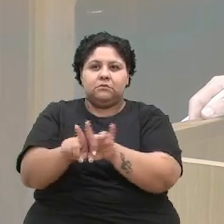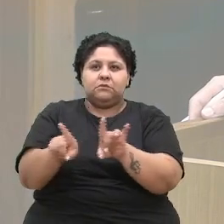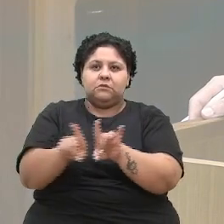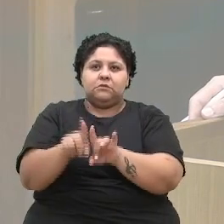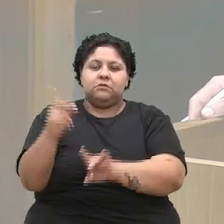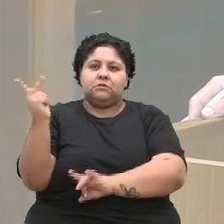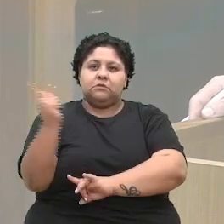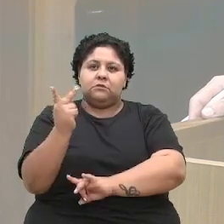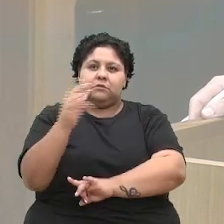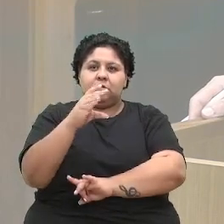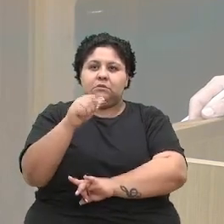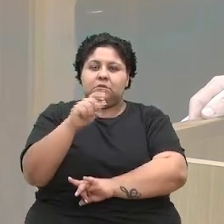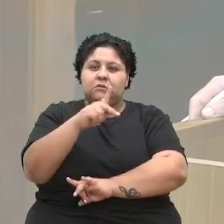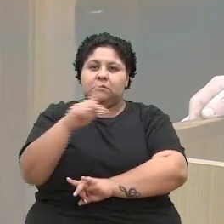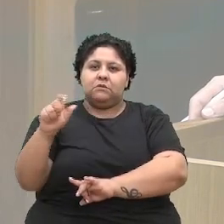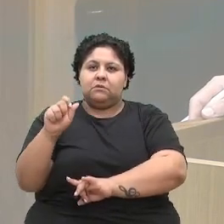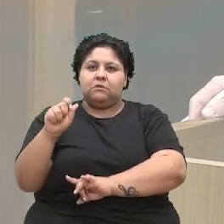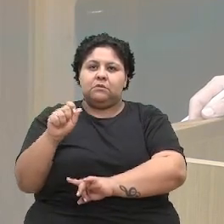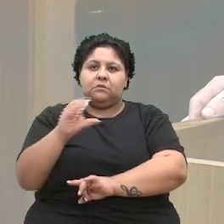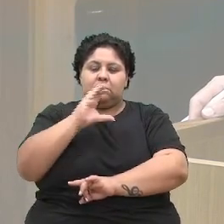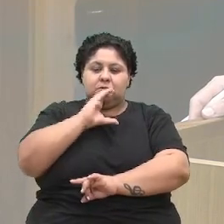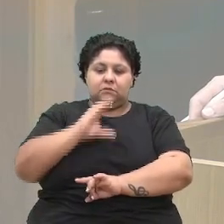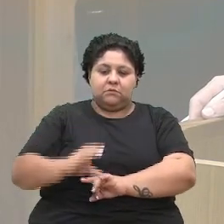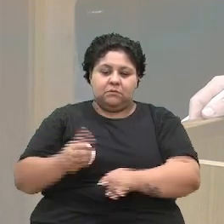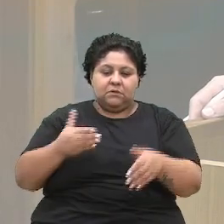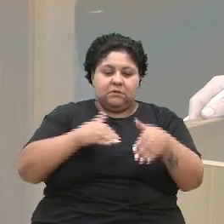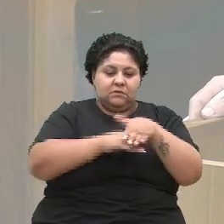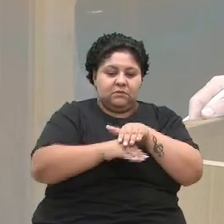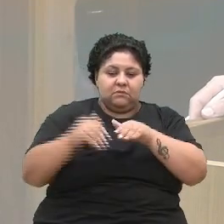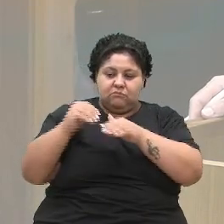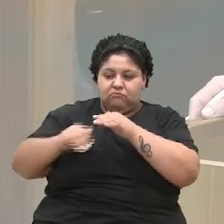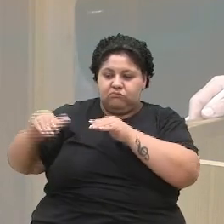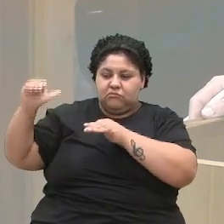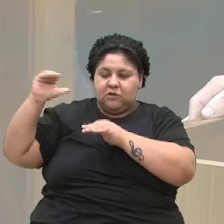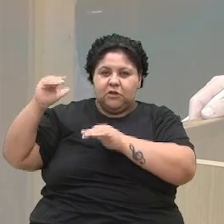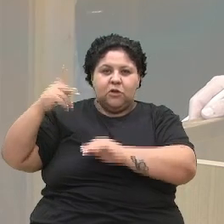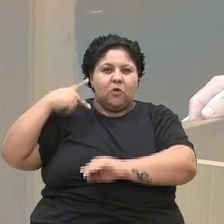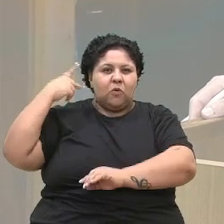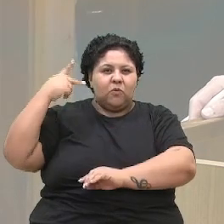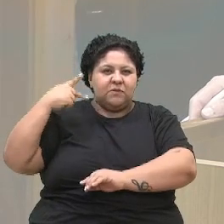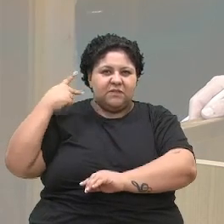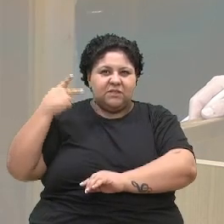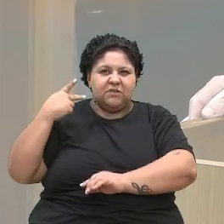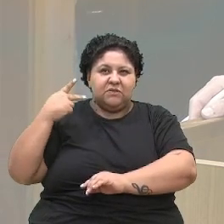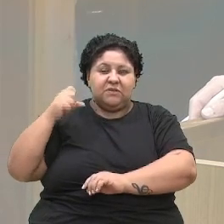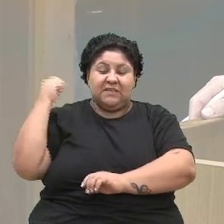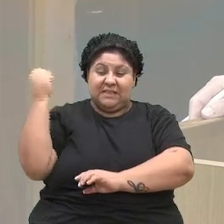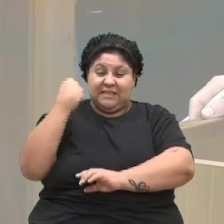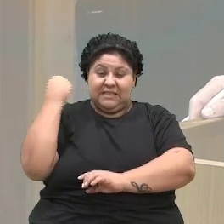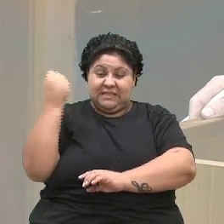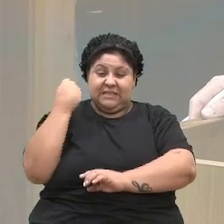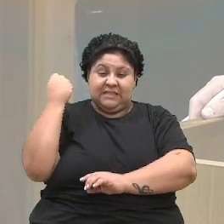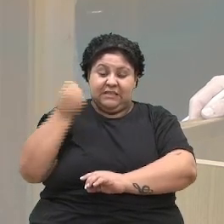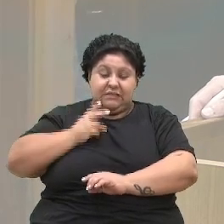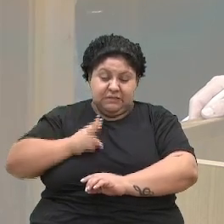CAPs de cidadania, a integração para adultos com transtorno mental grave e persistente,